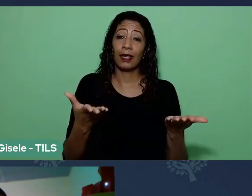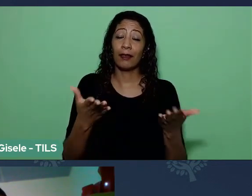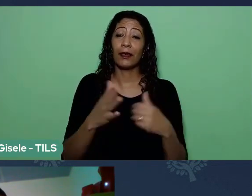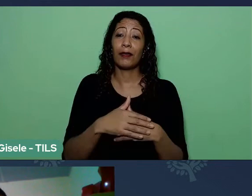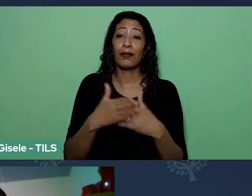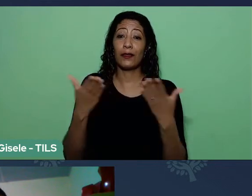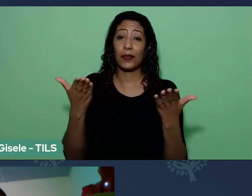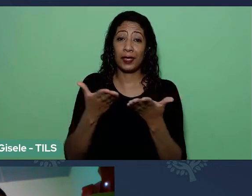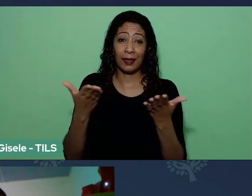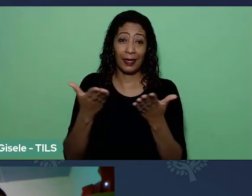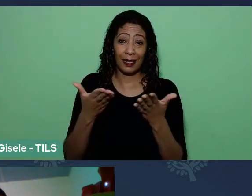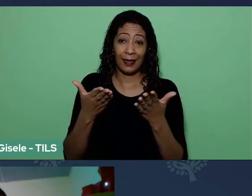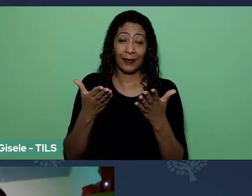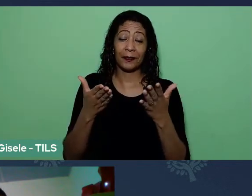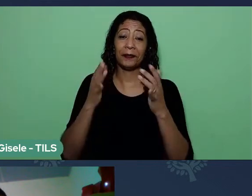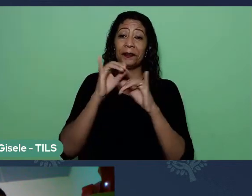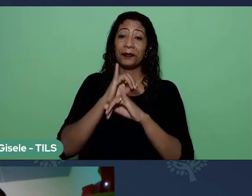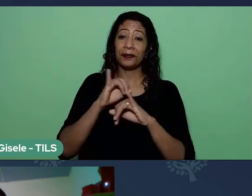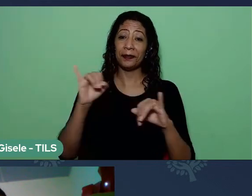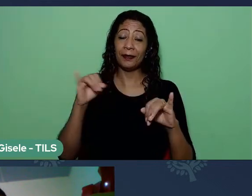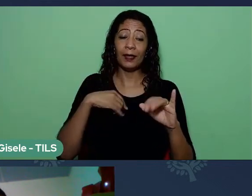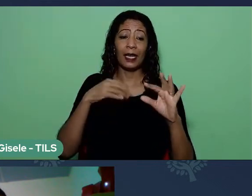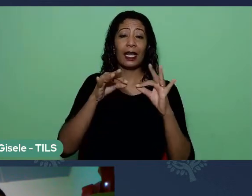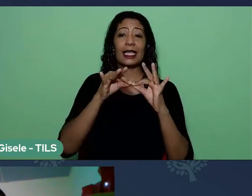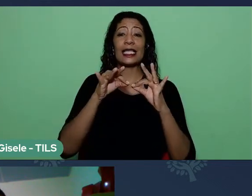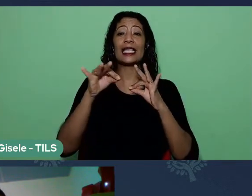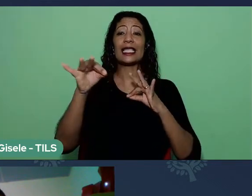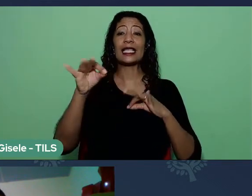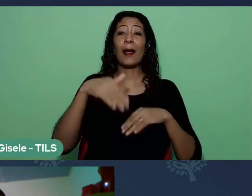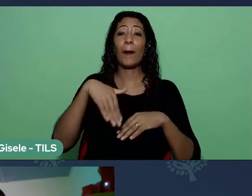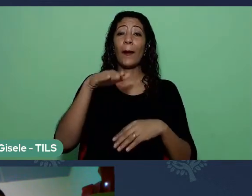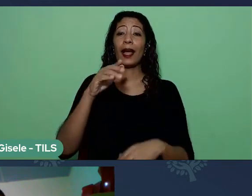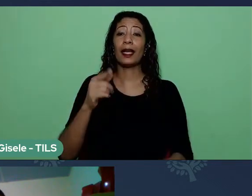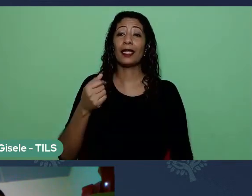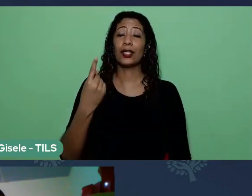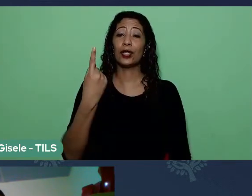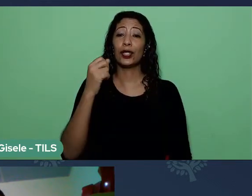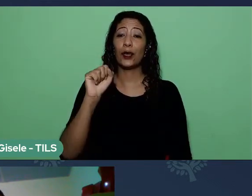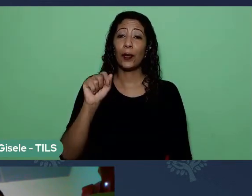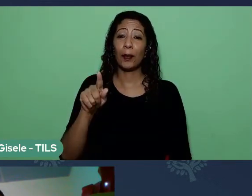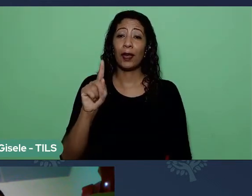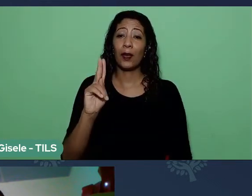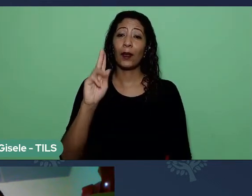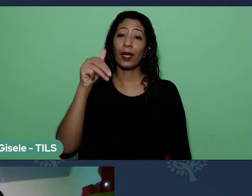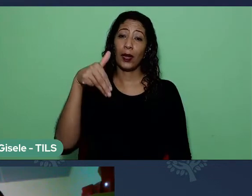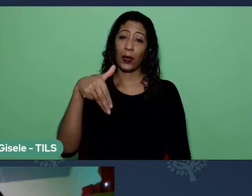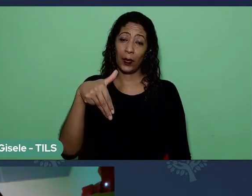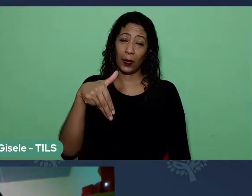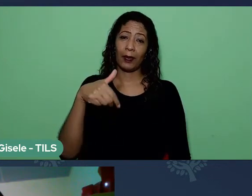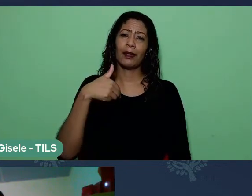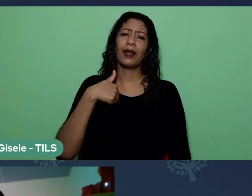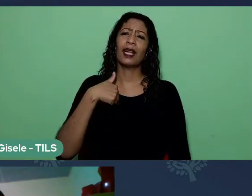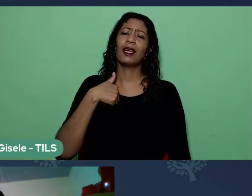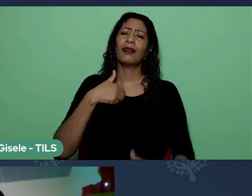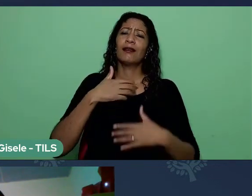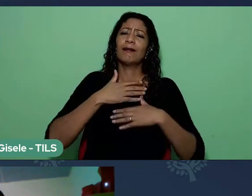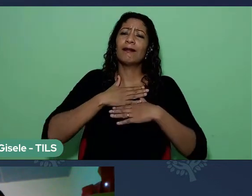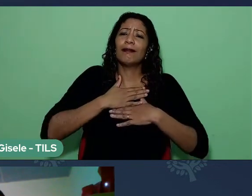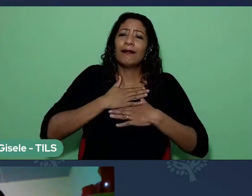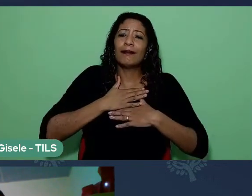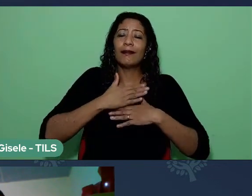aqui a alguns 1000 quilômetros de distância, não é? De agradecer esse convite, a honra é minha. Entenda que